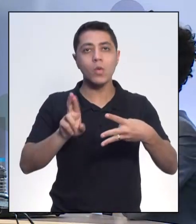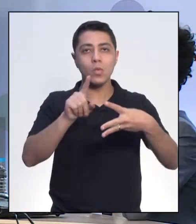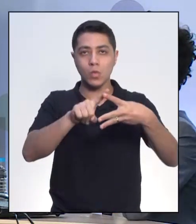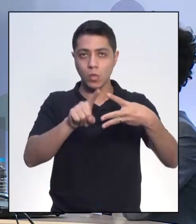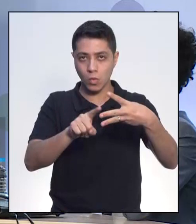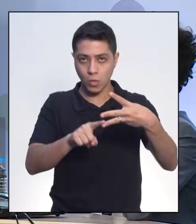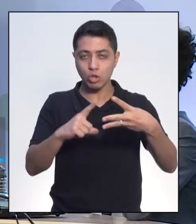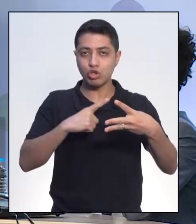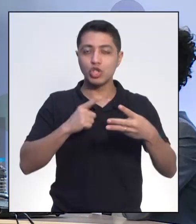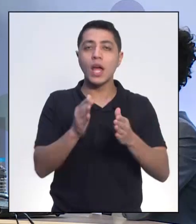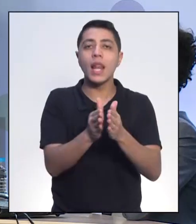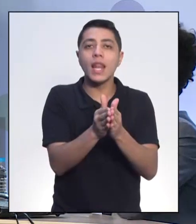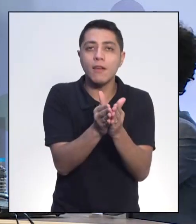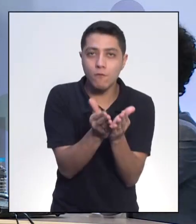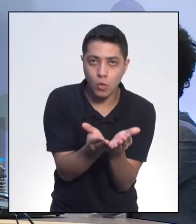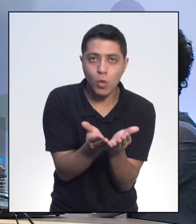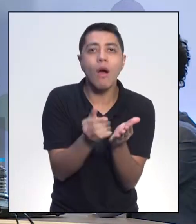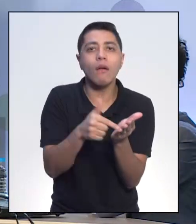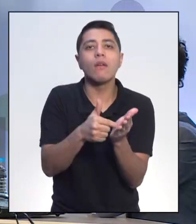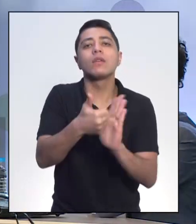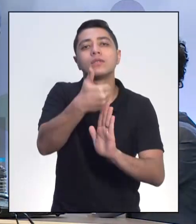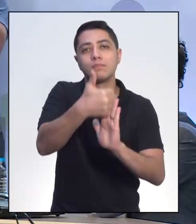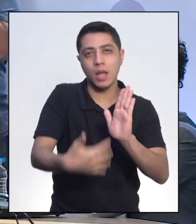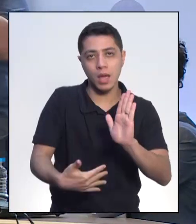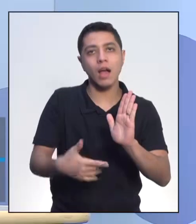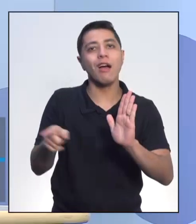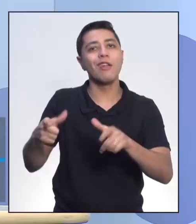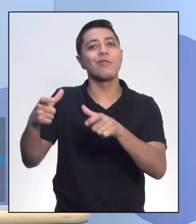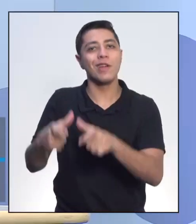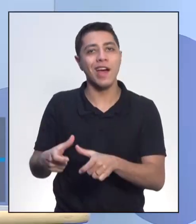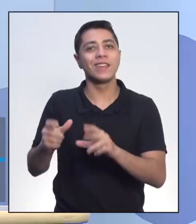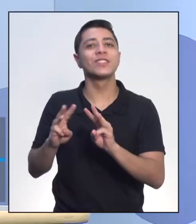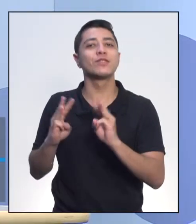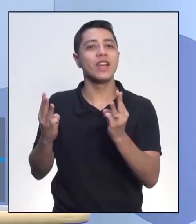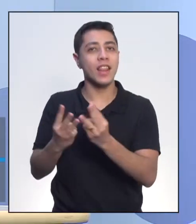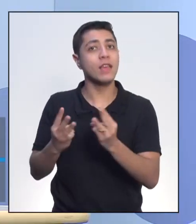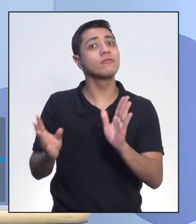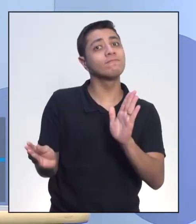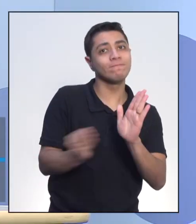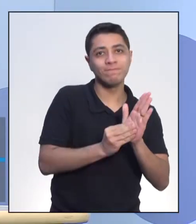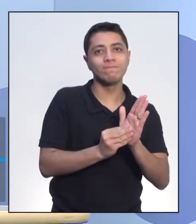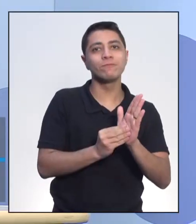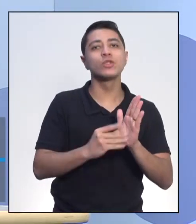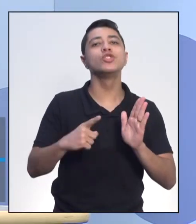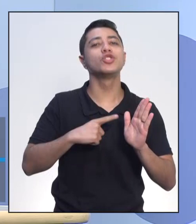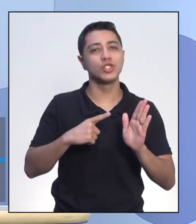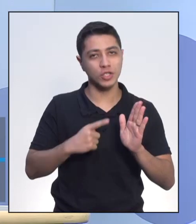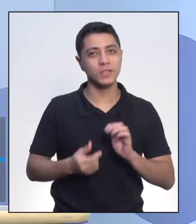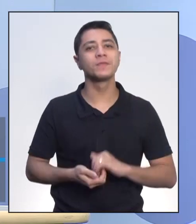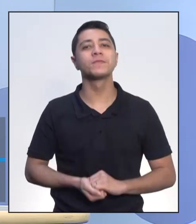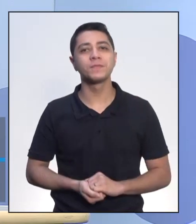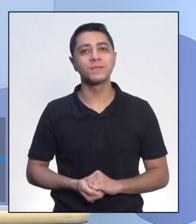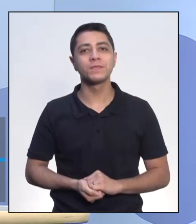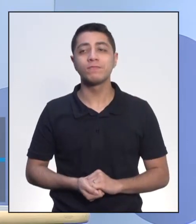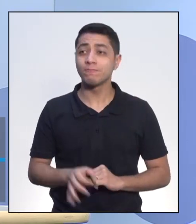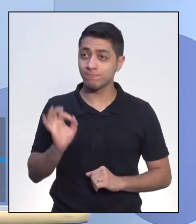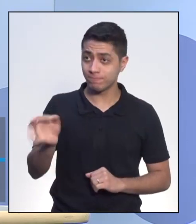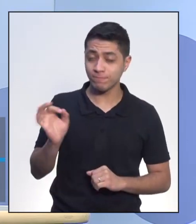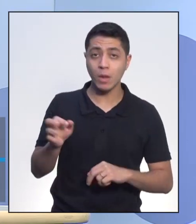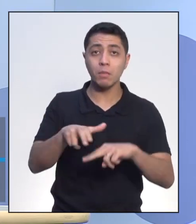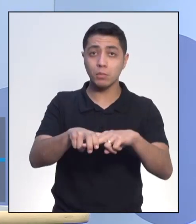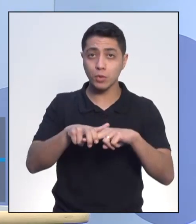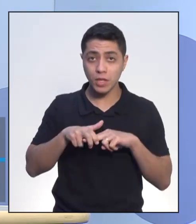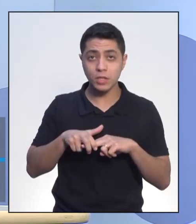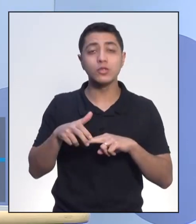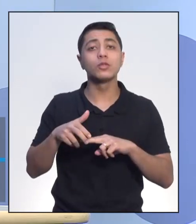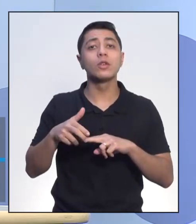para essas religiões, né, professor? Perfeitamente. Tanto que na proposta de 1947, os judeus não